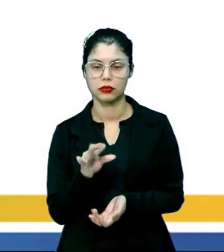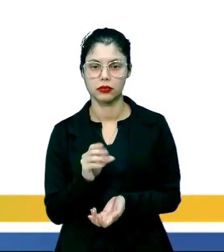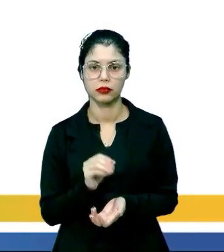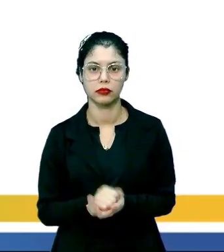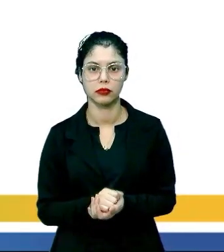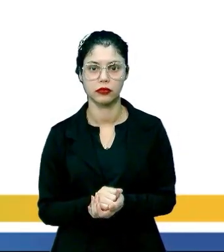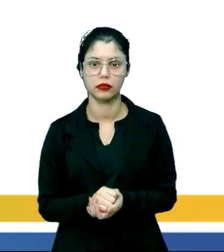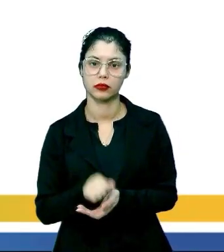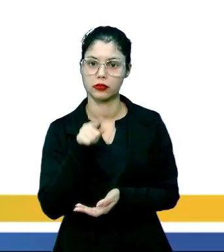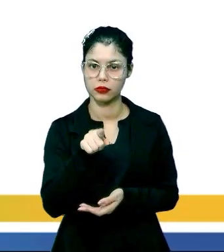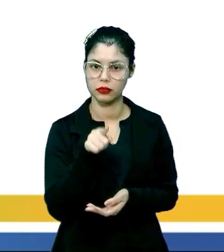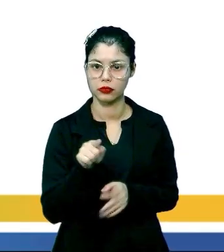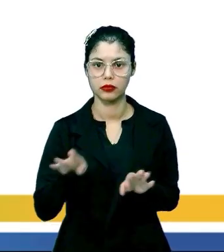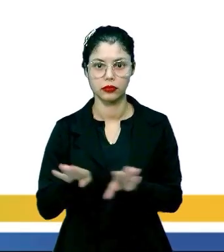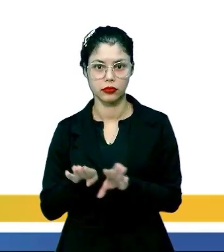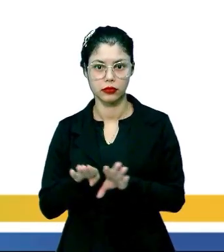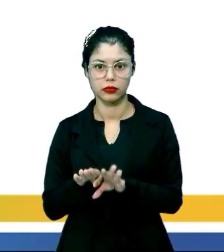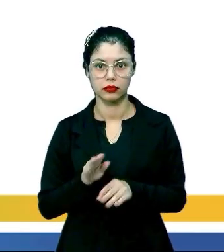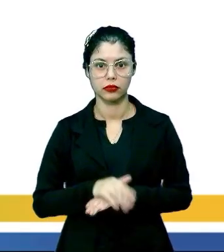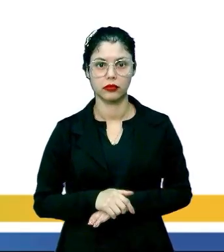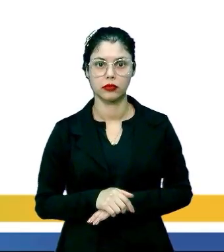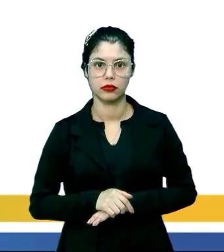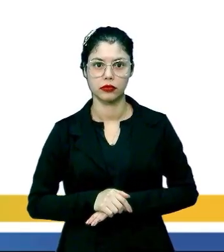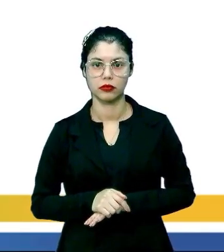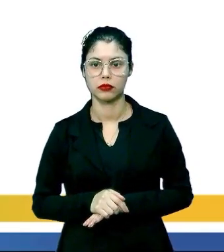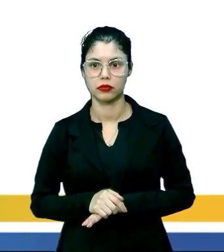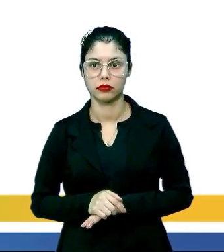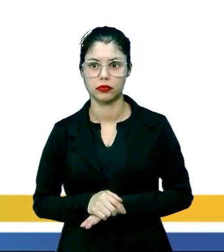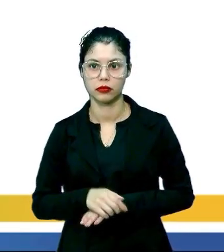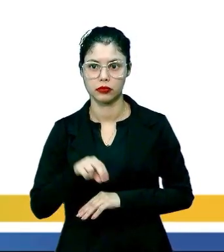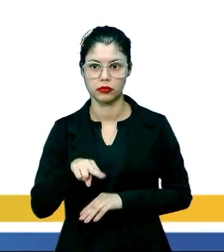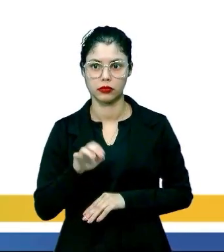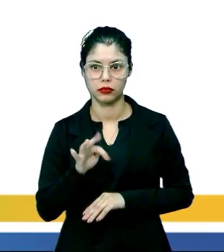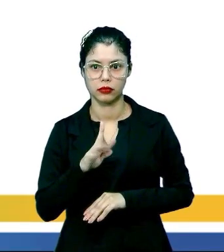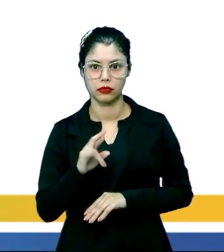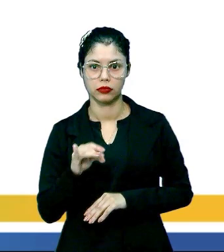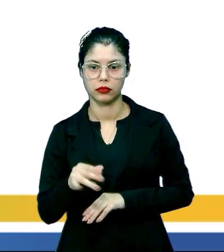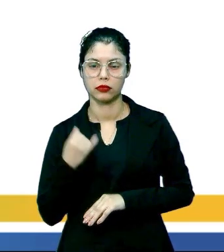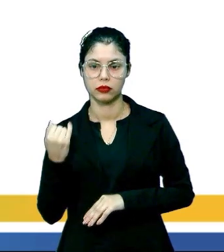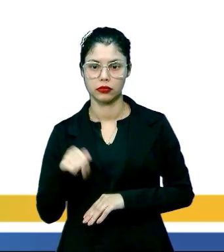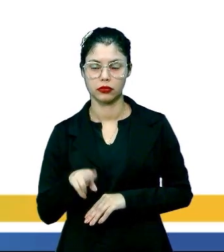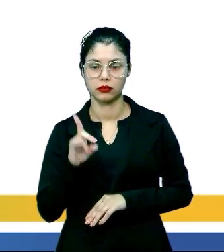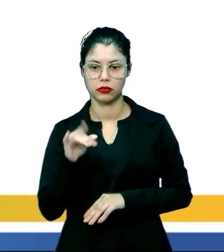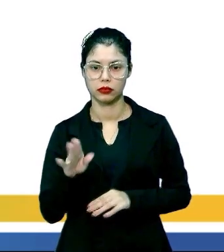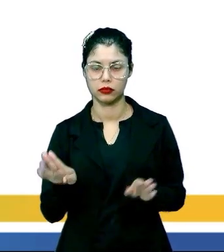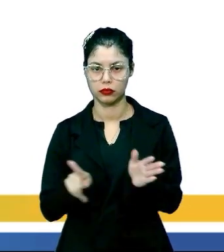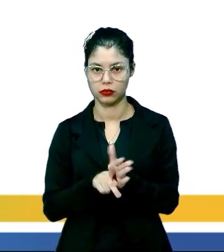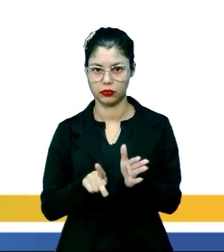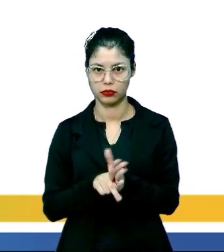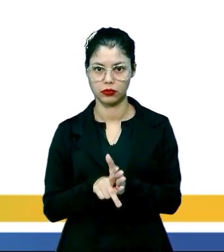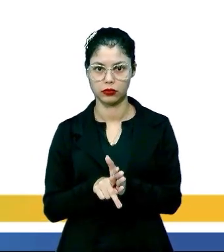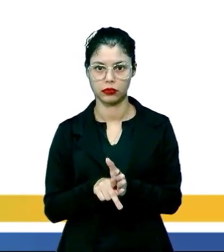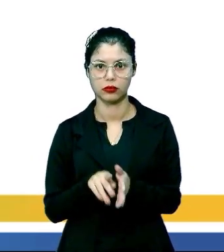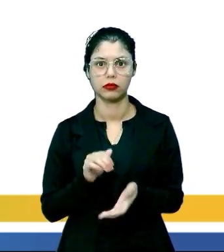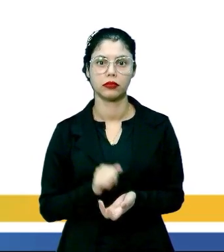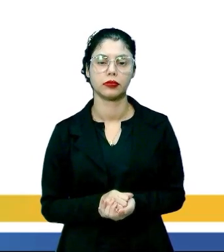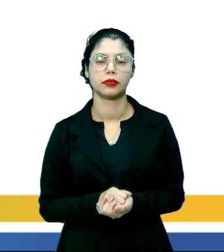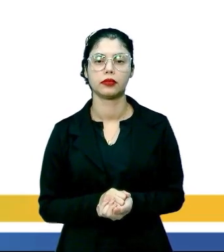certo? Então, esse é o néfron, que é uma unidade funcional dos rins, tá